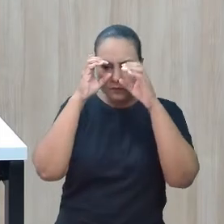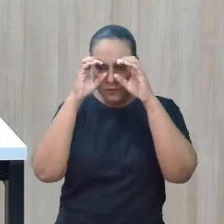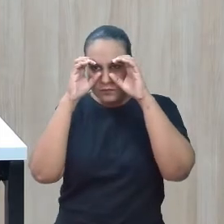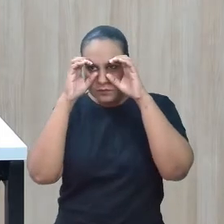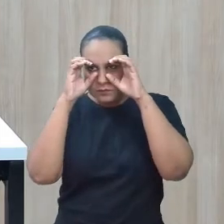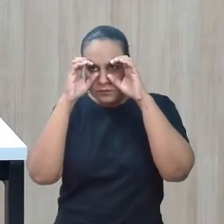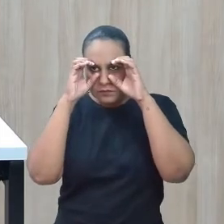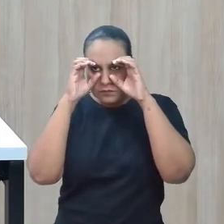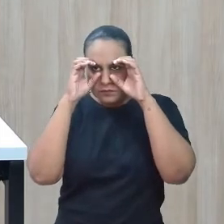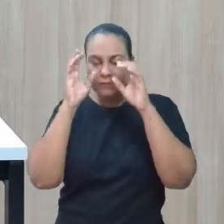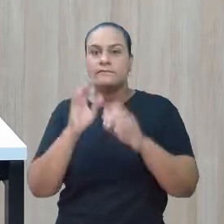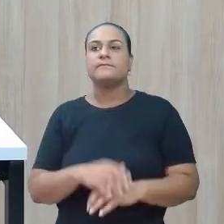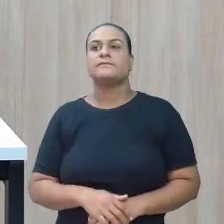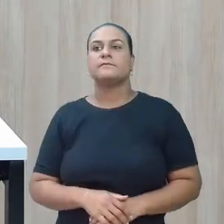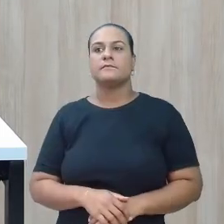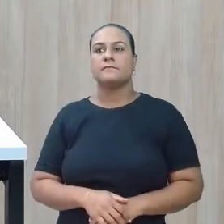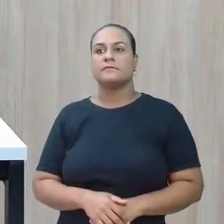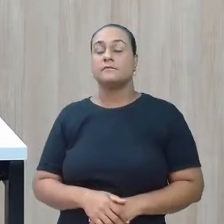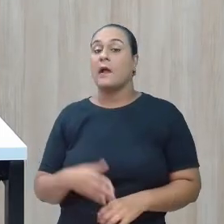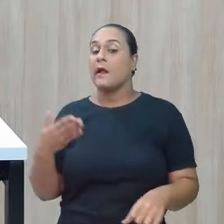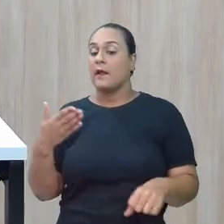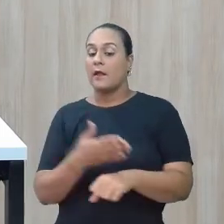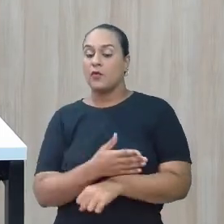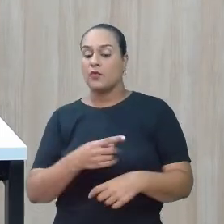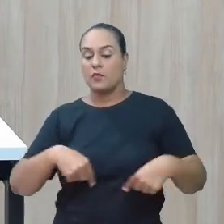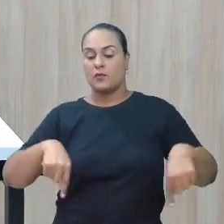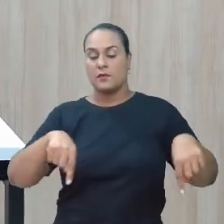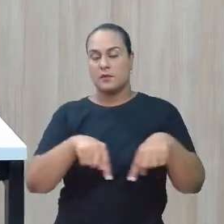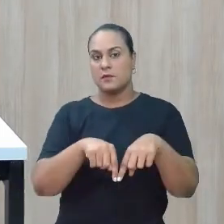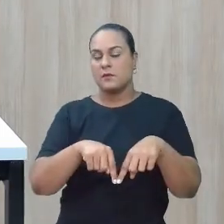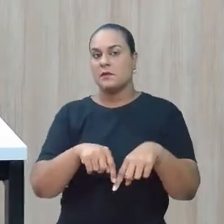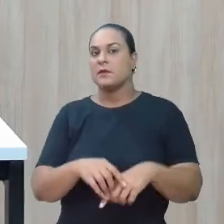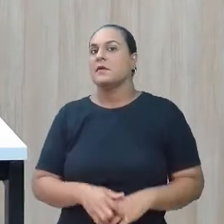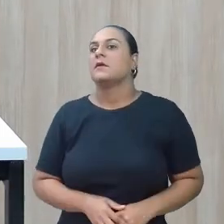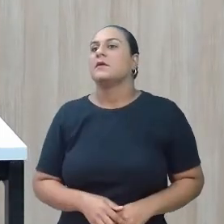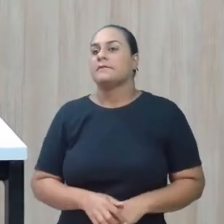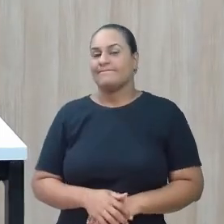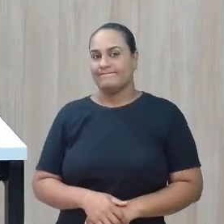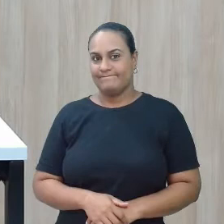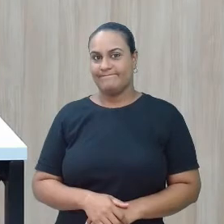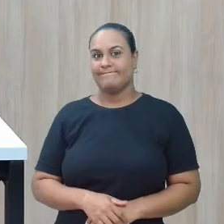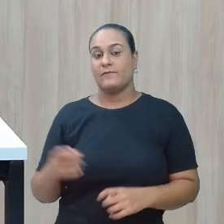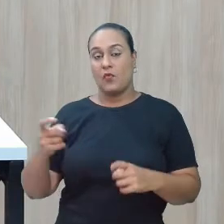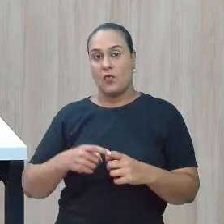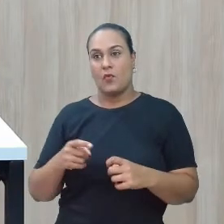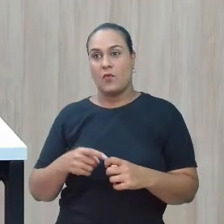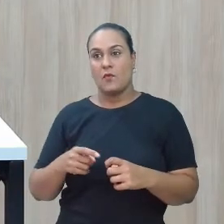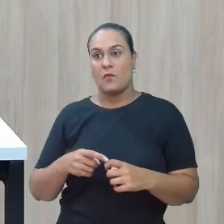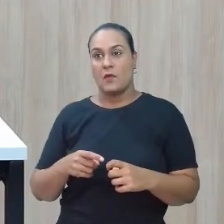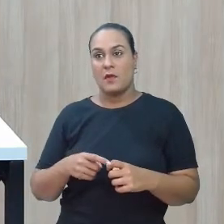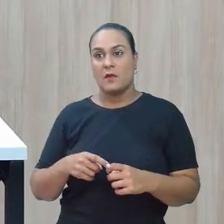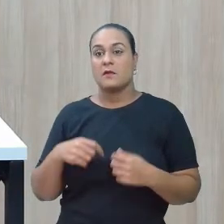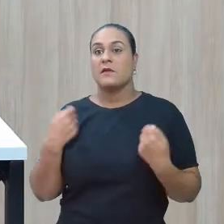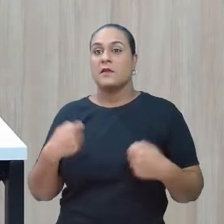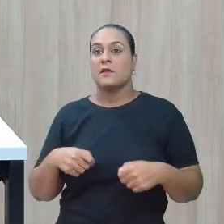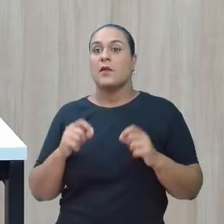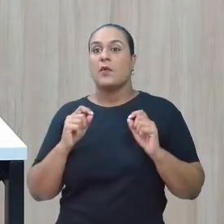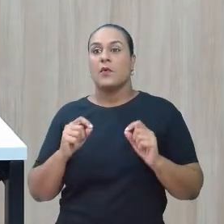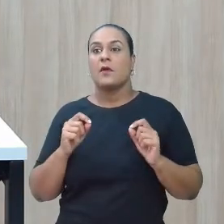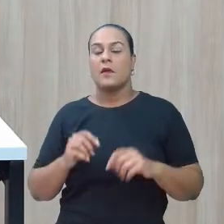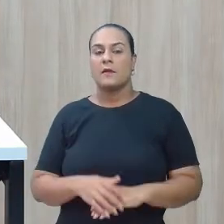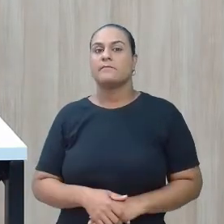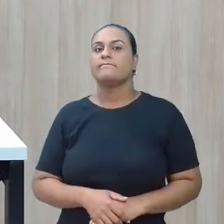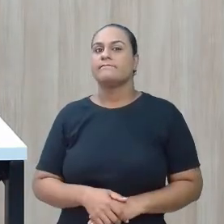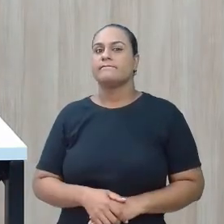vai, né, entrou para o consultório, e aí esse médico vai colocar alguma coisa na frente, porque ele vai ter que investigar o